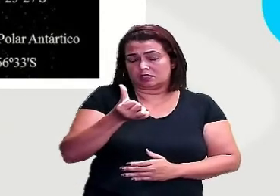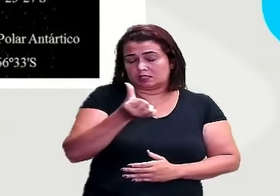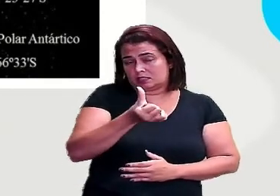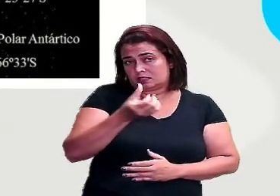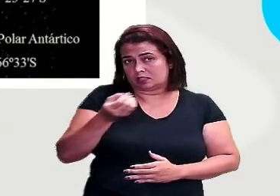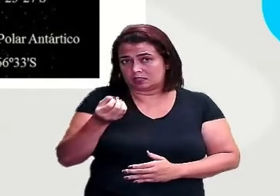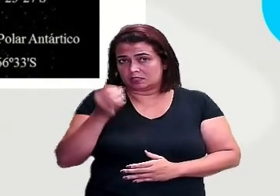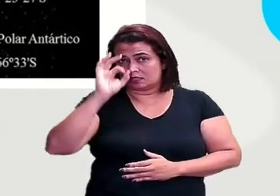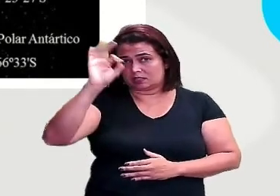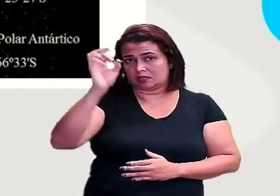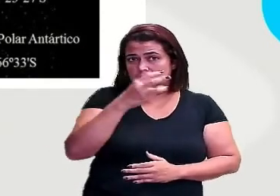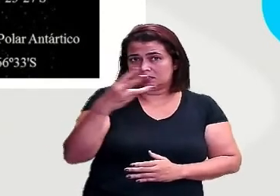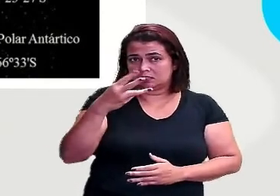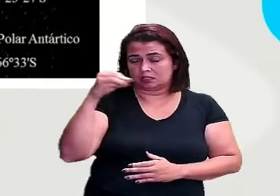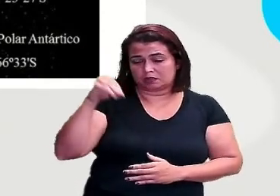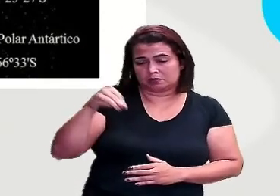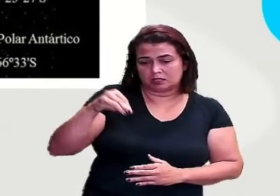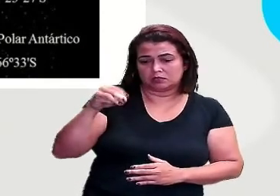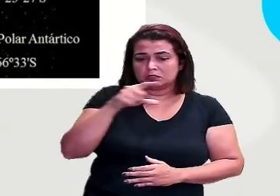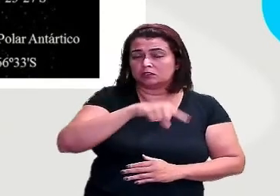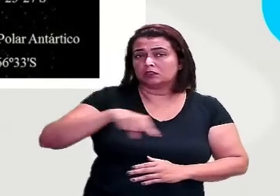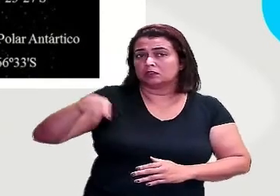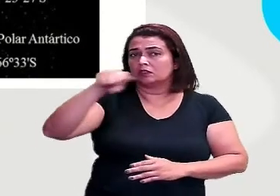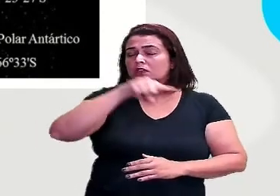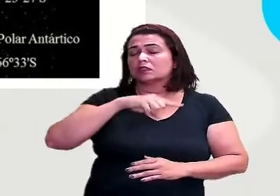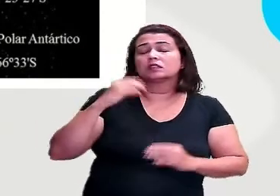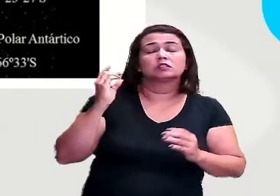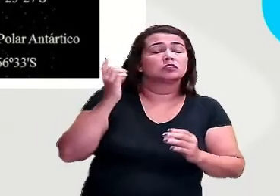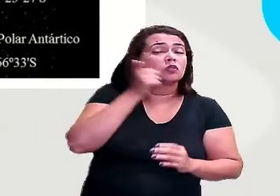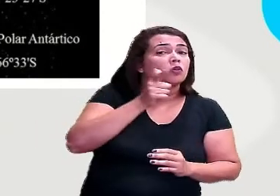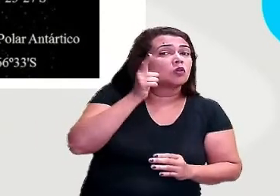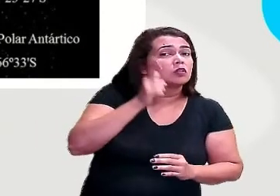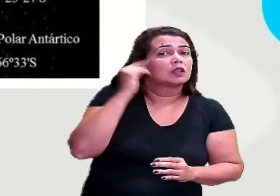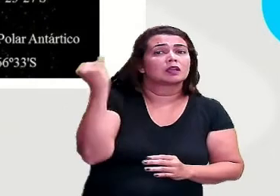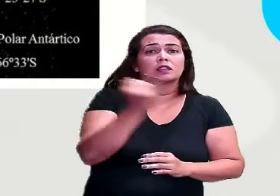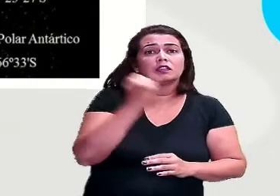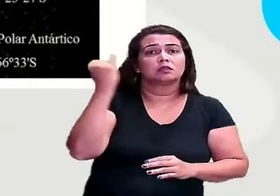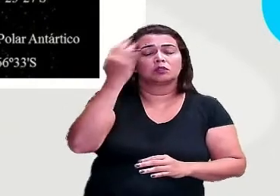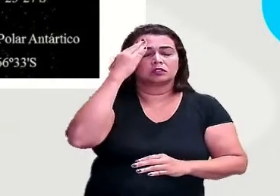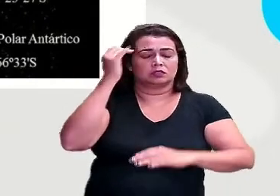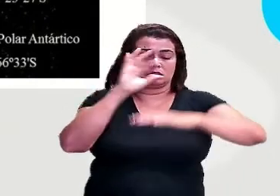linhas importantes que vão ajudar você sempre a se orientar e localizar